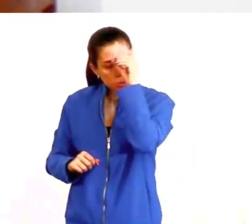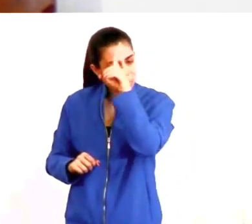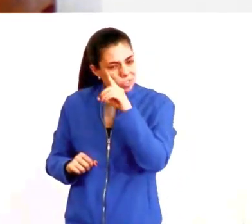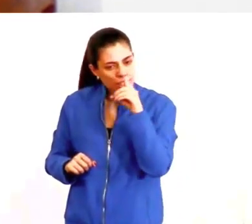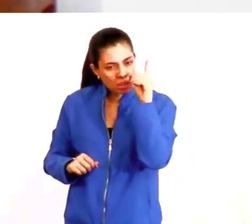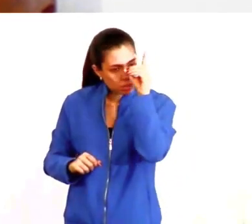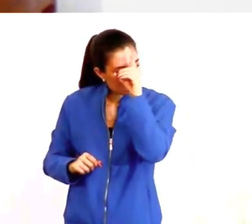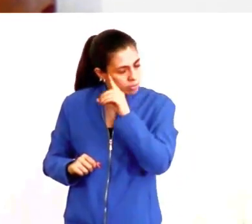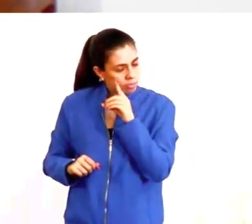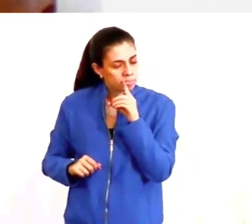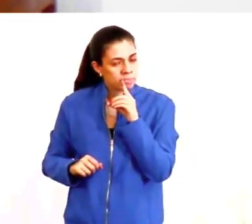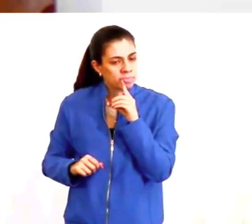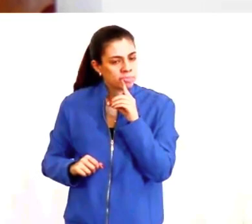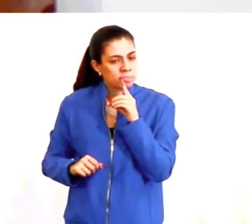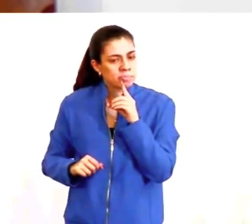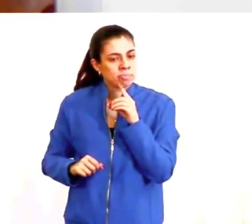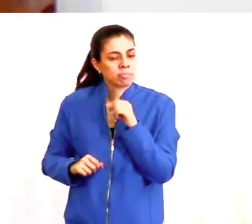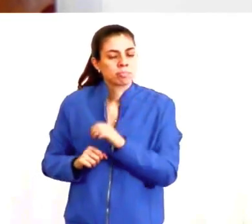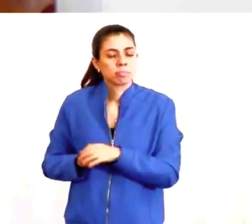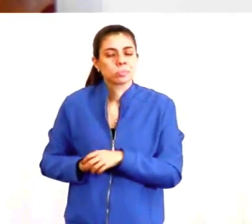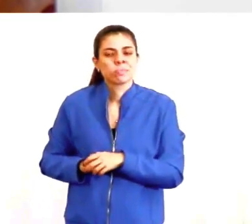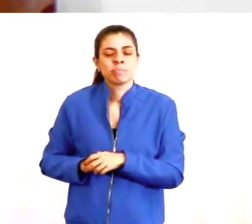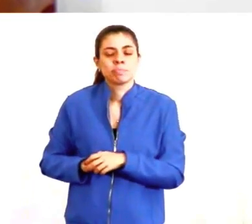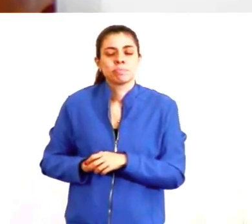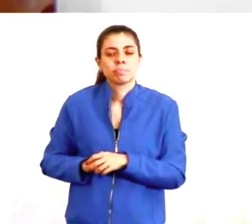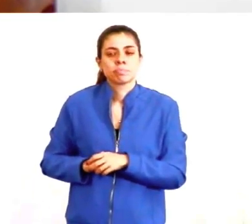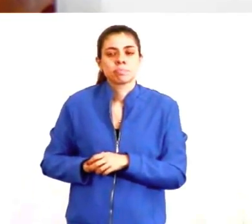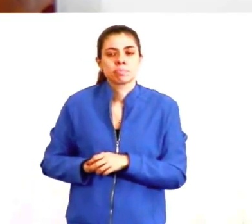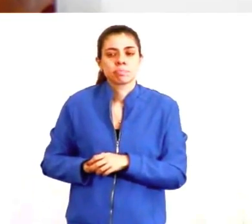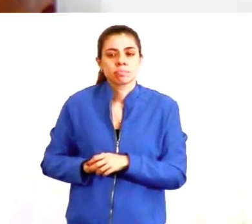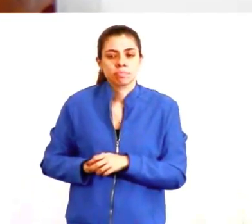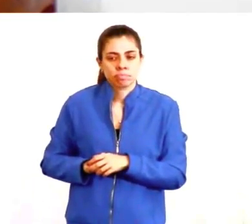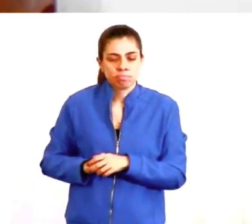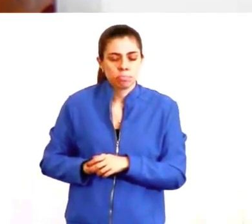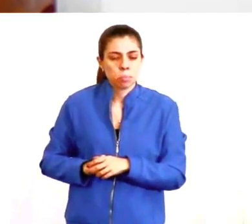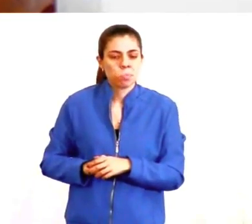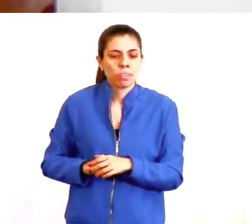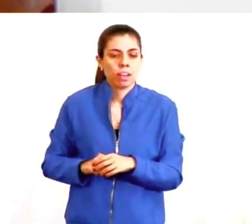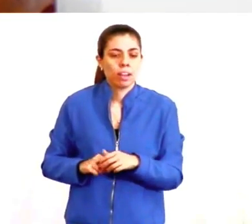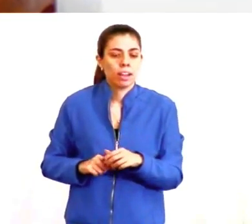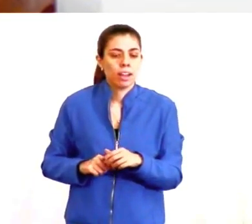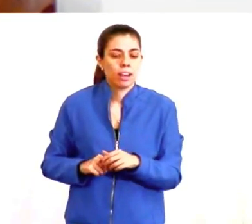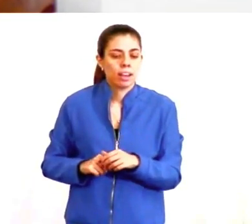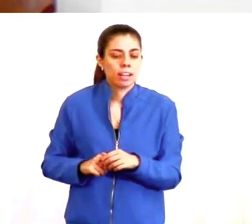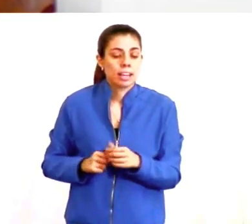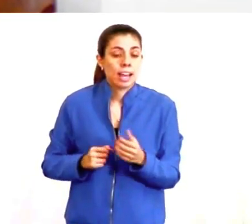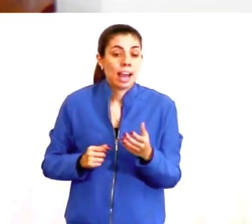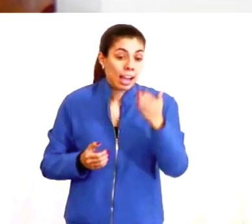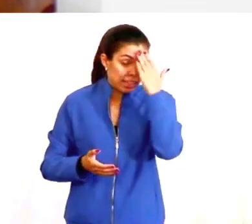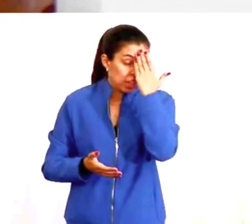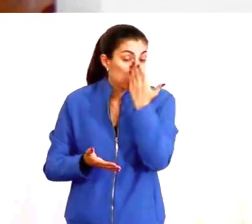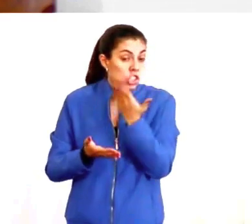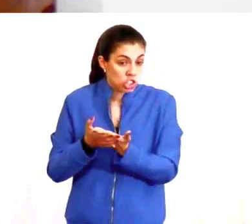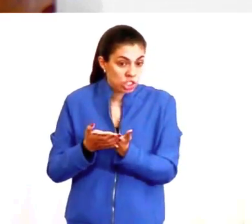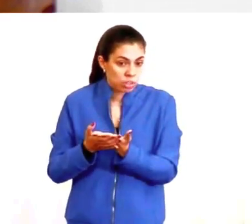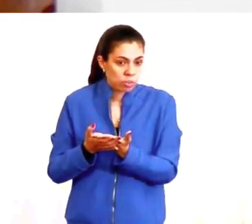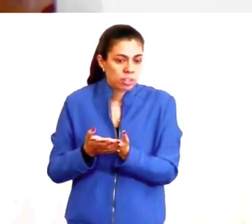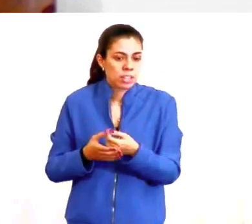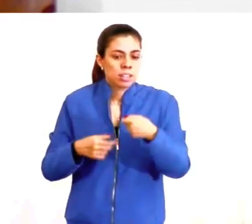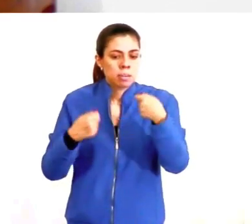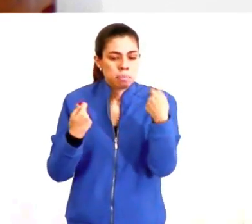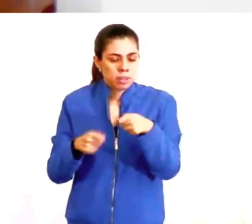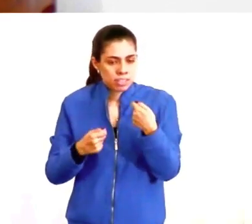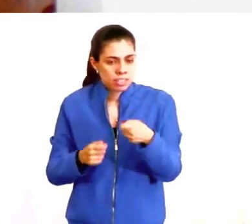trabalho. Essa é a liturgia adotada pela Igreja Católica Apostólica Romana. E uma liturgia